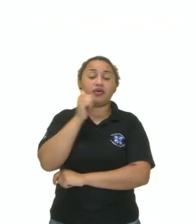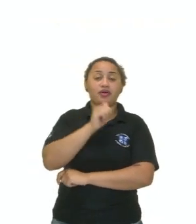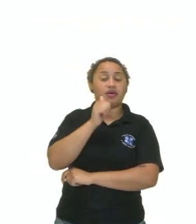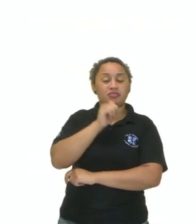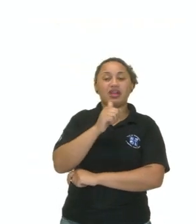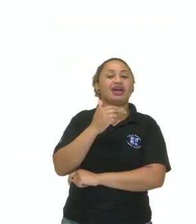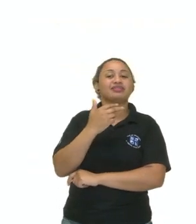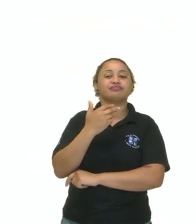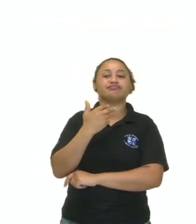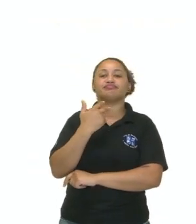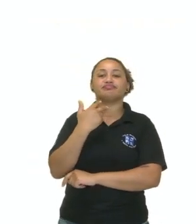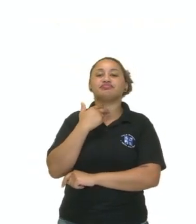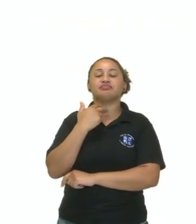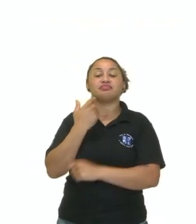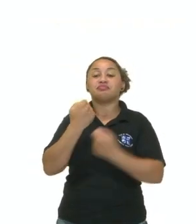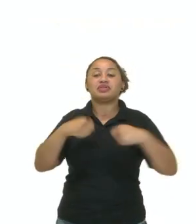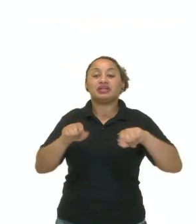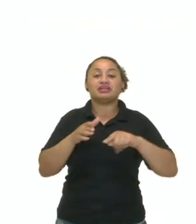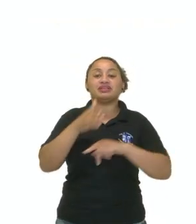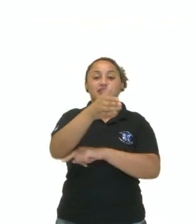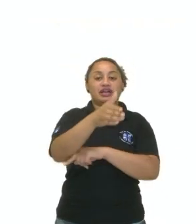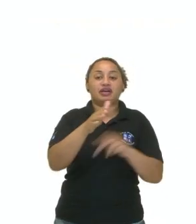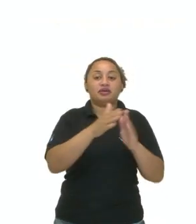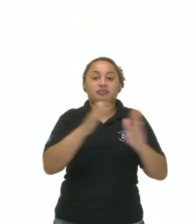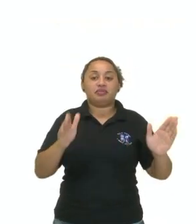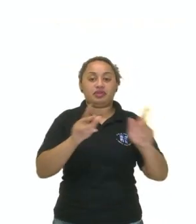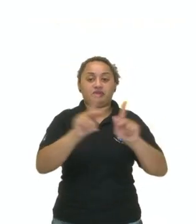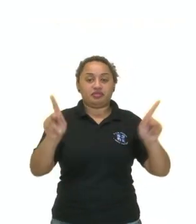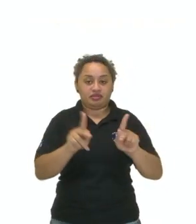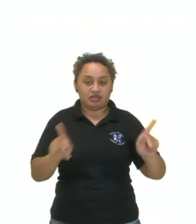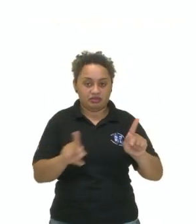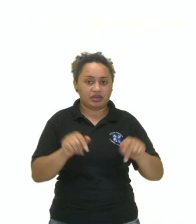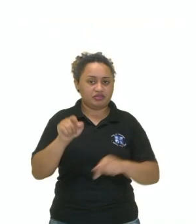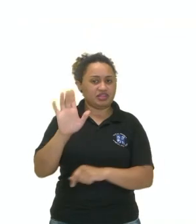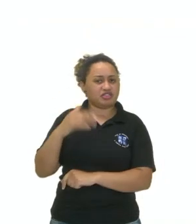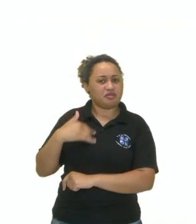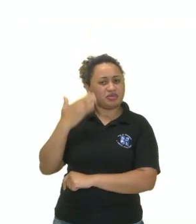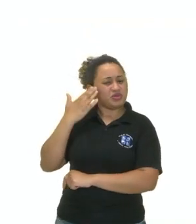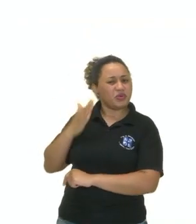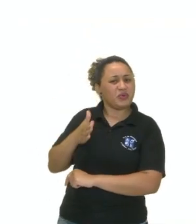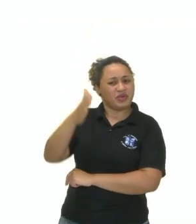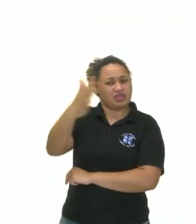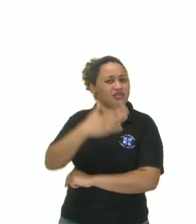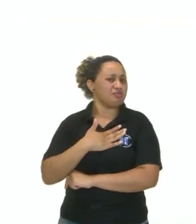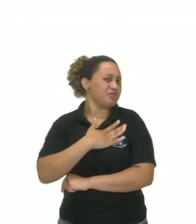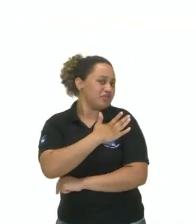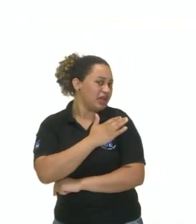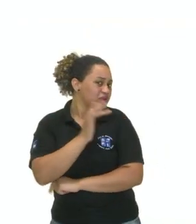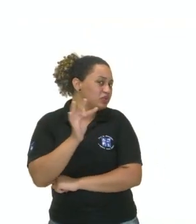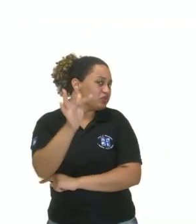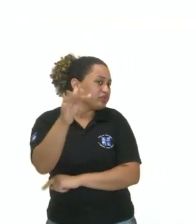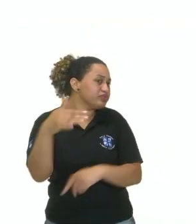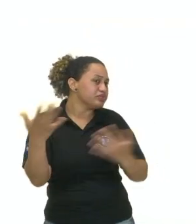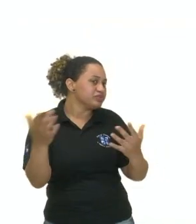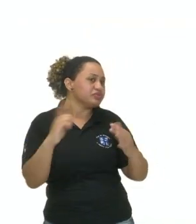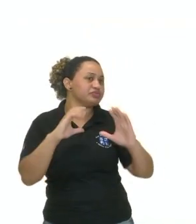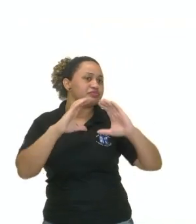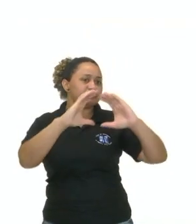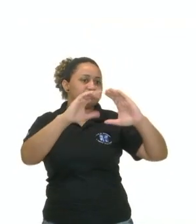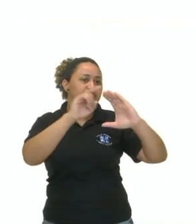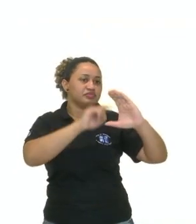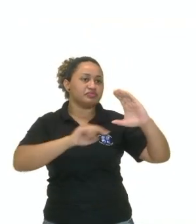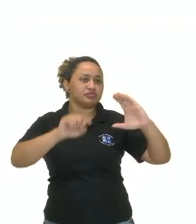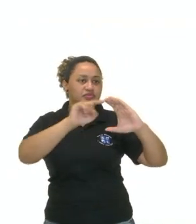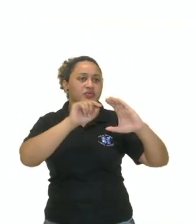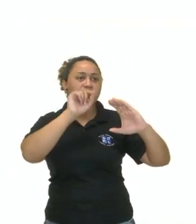do serviço militar em tempos de paz? Você já pensou em ingressar nas Forças Armadas no futuro? Aqui vocês têm uma logo do